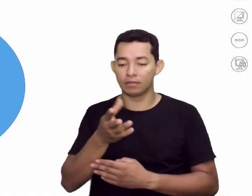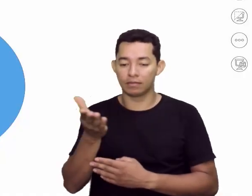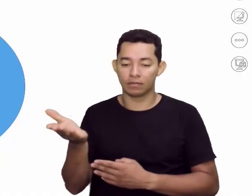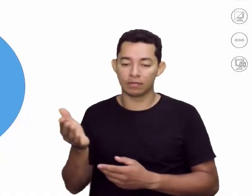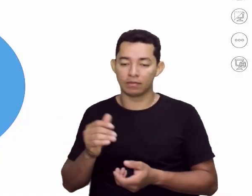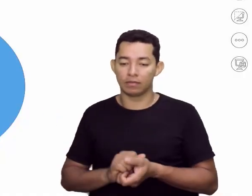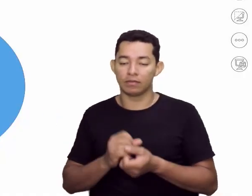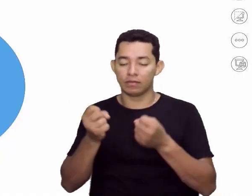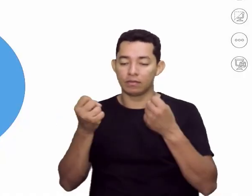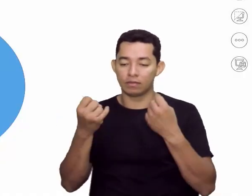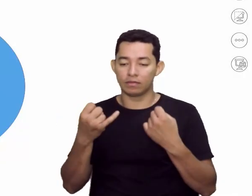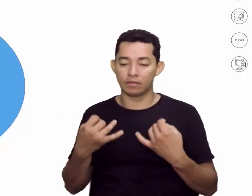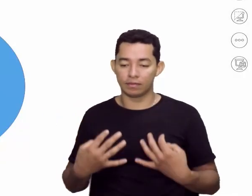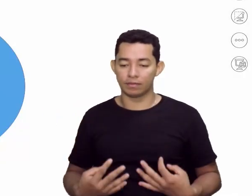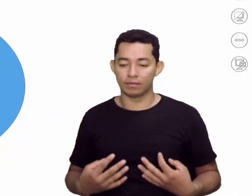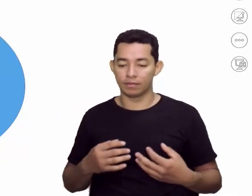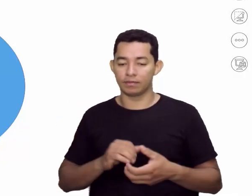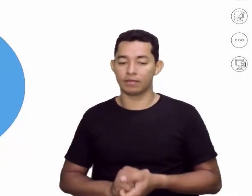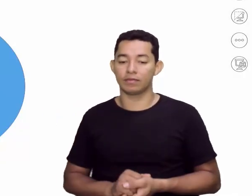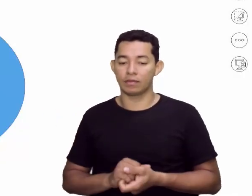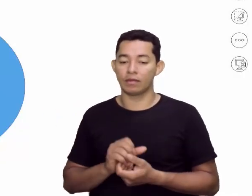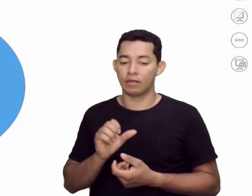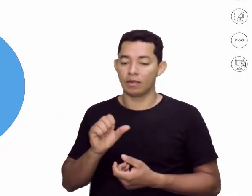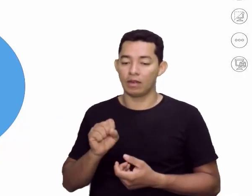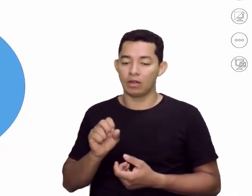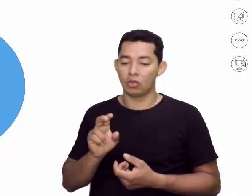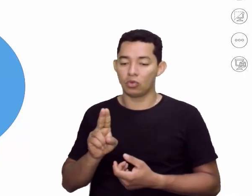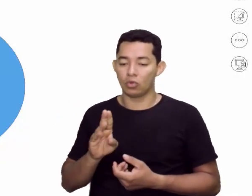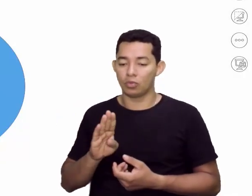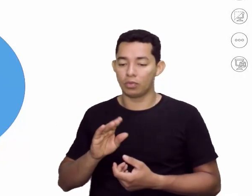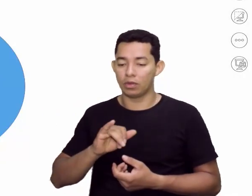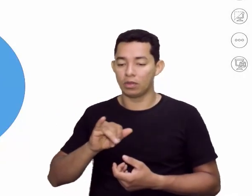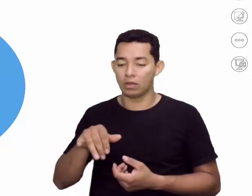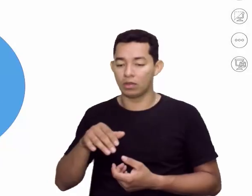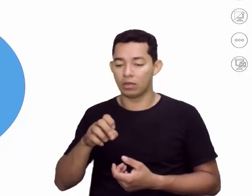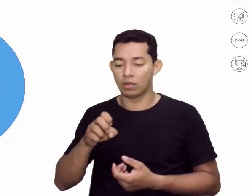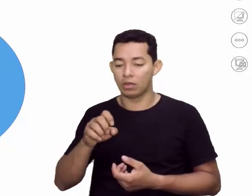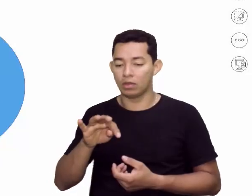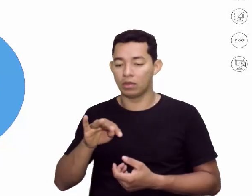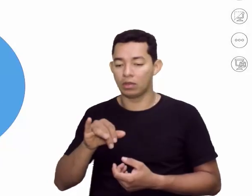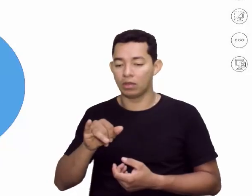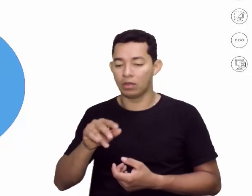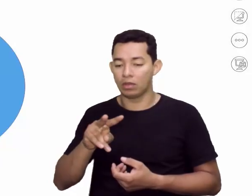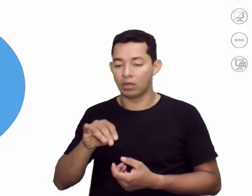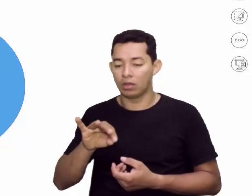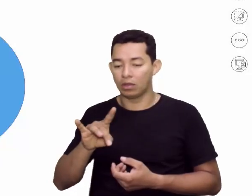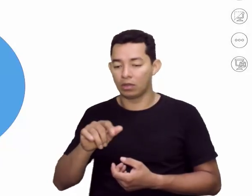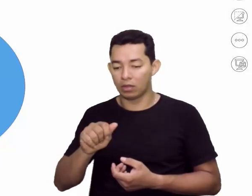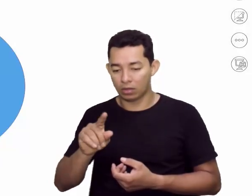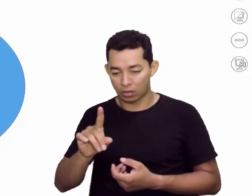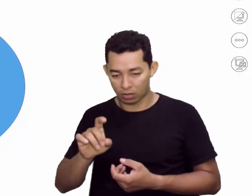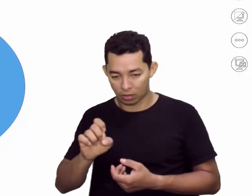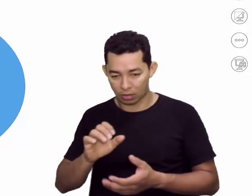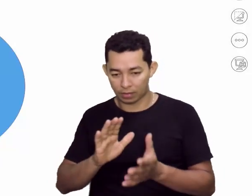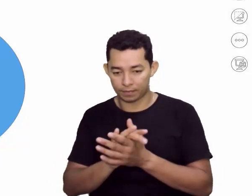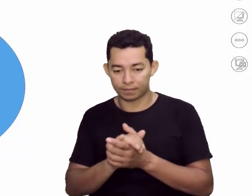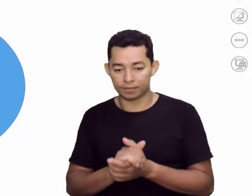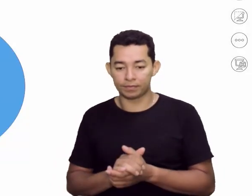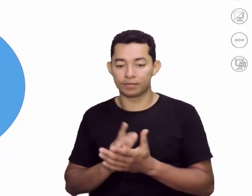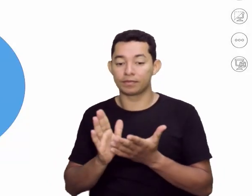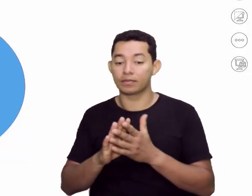as nossas explicações, né? A subjetividade da obra. Olha aí, gente, como é interessante, né? A quebra,